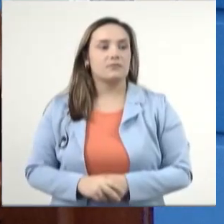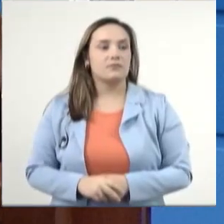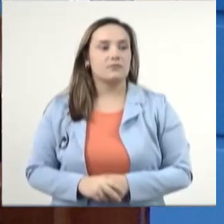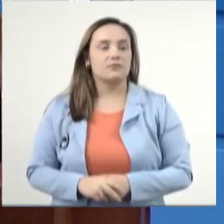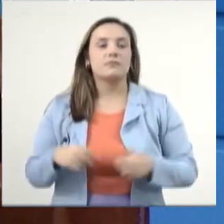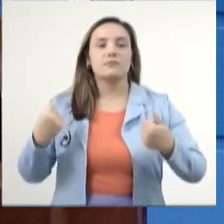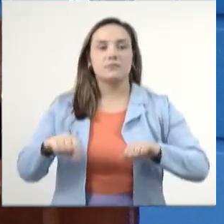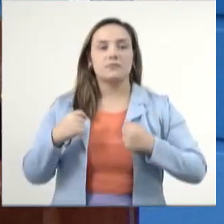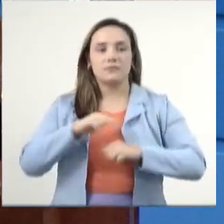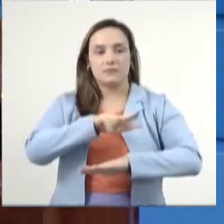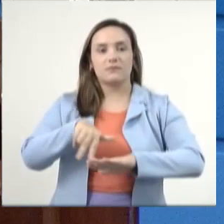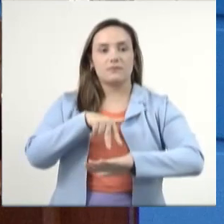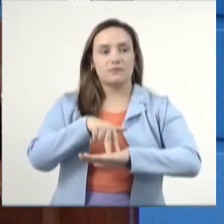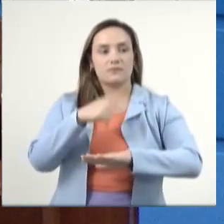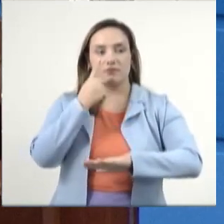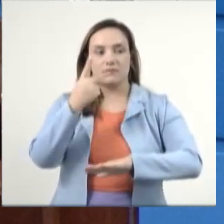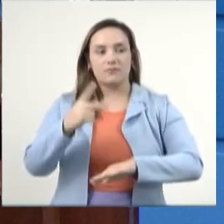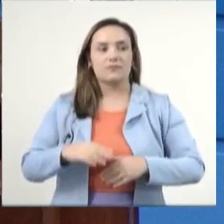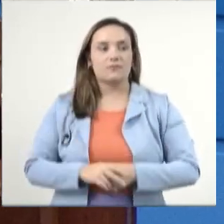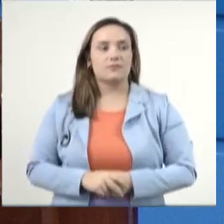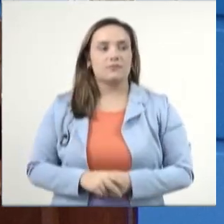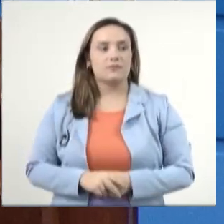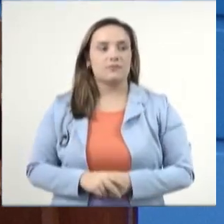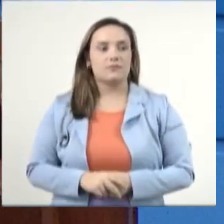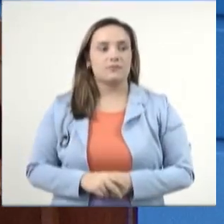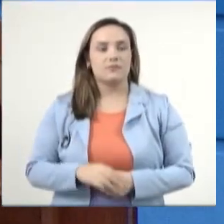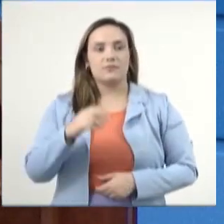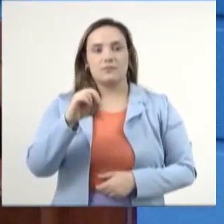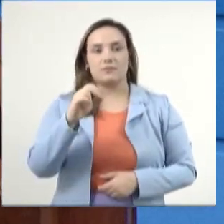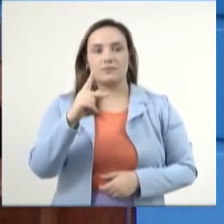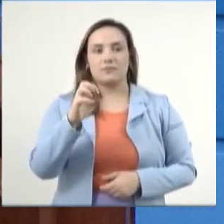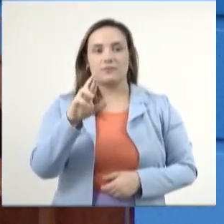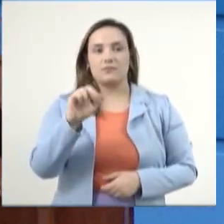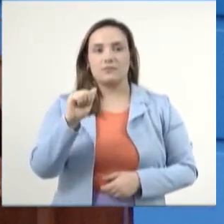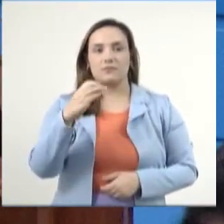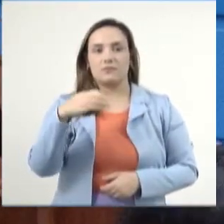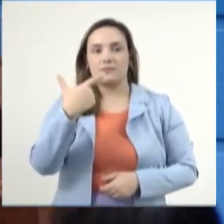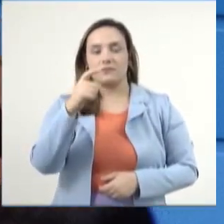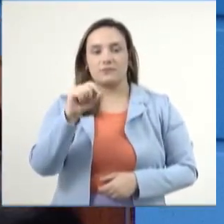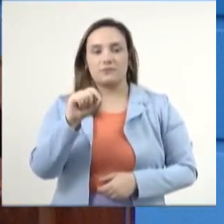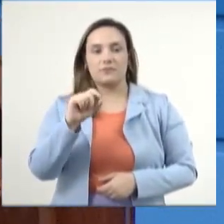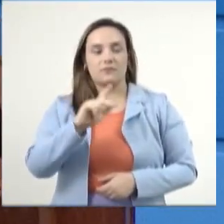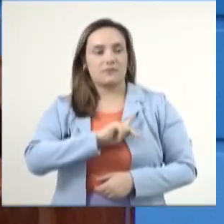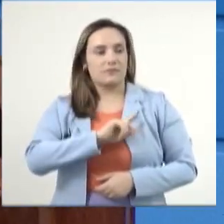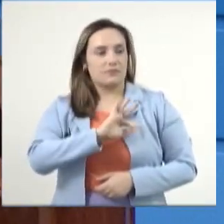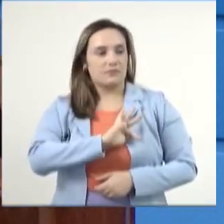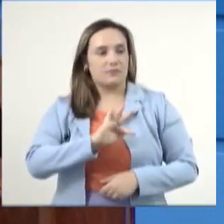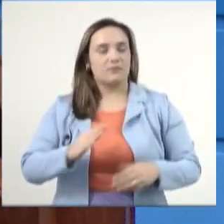tenho que fazer aqui um registro da operação da Polícia Federal hoje